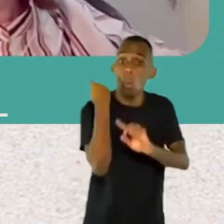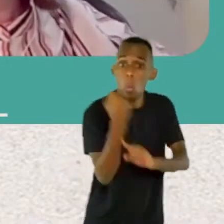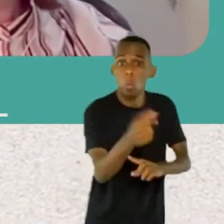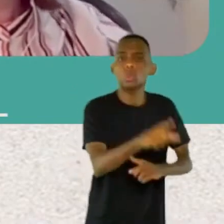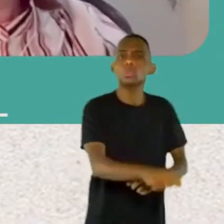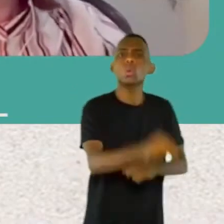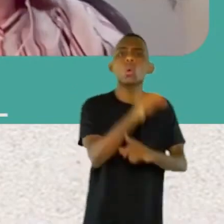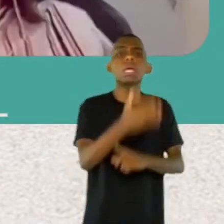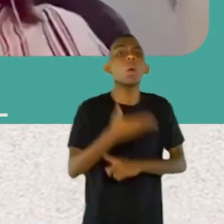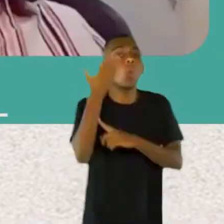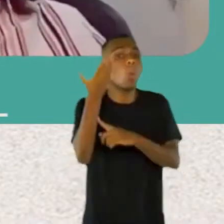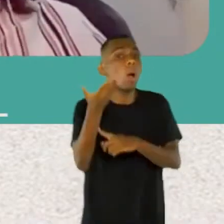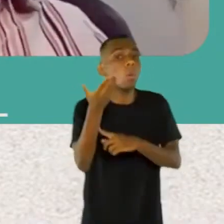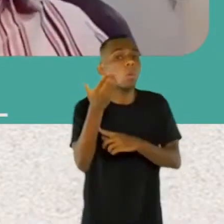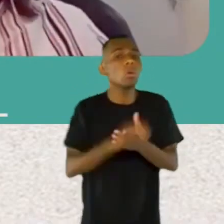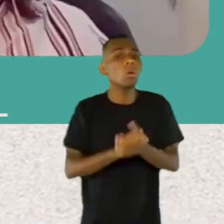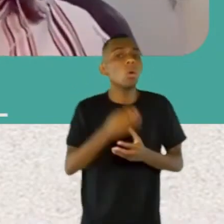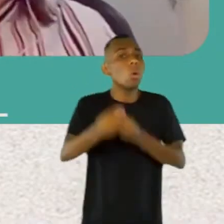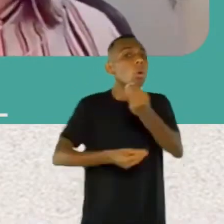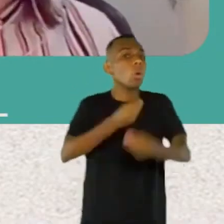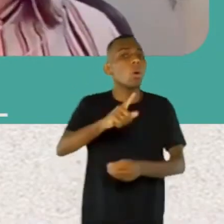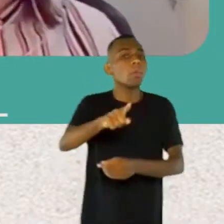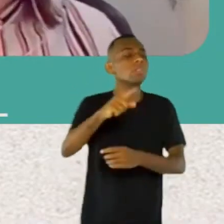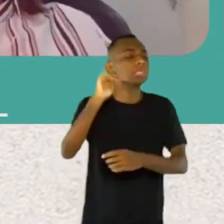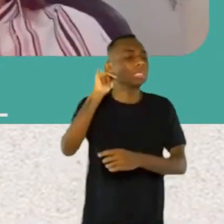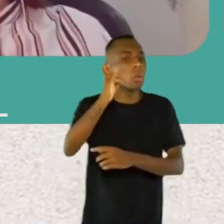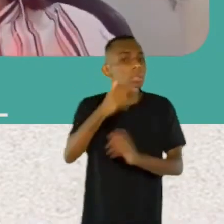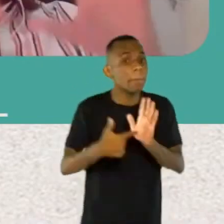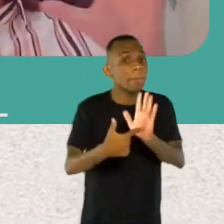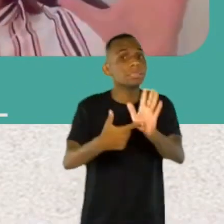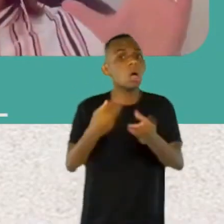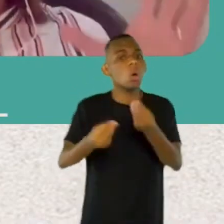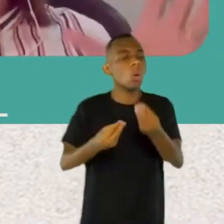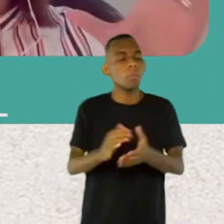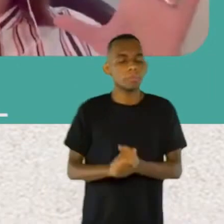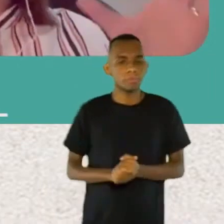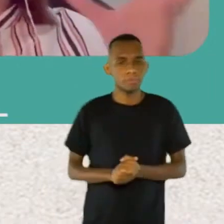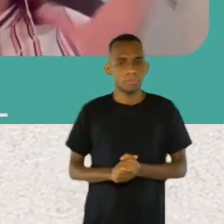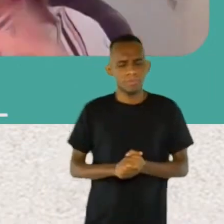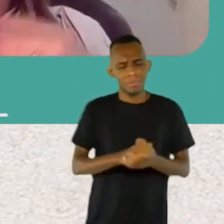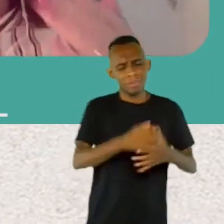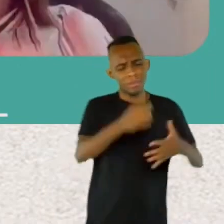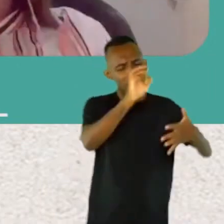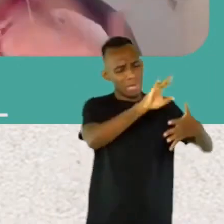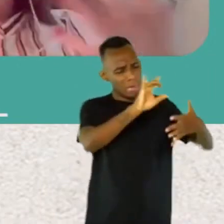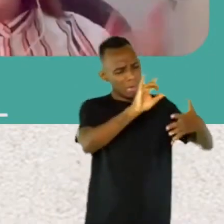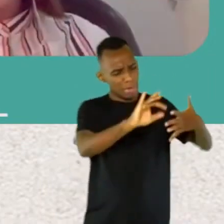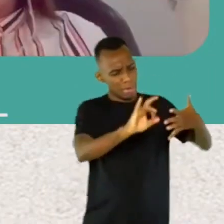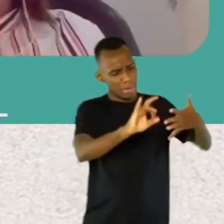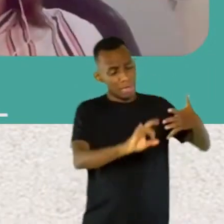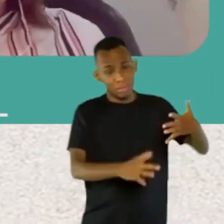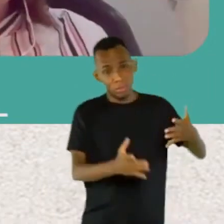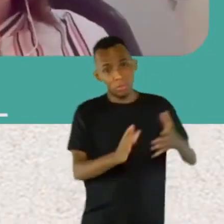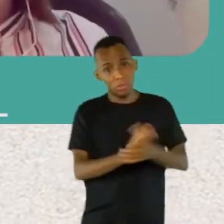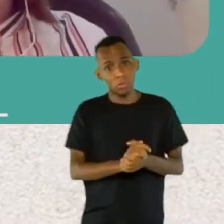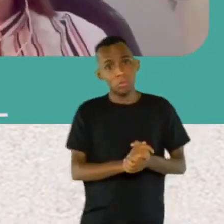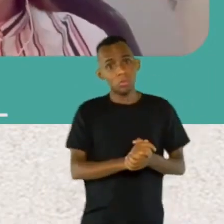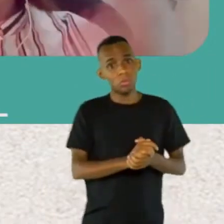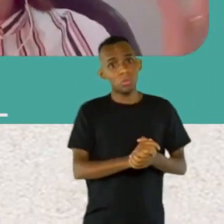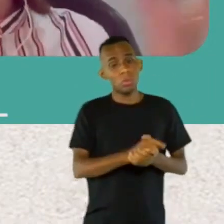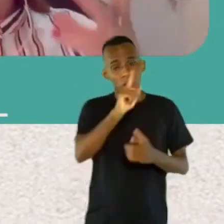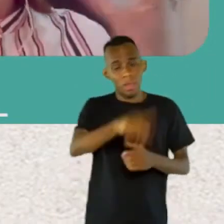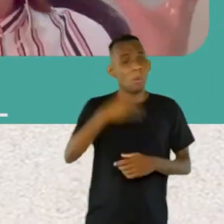caso seria e como você contaria? Olha, cada um vê o Brasil e vive o Brasil de uma maneira